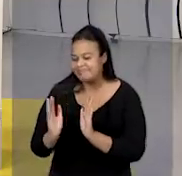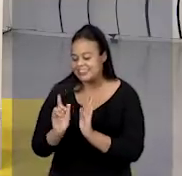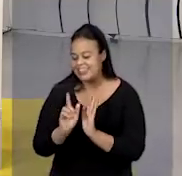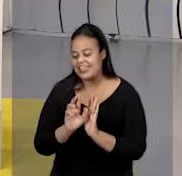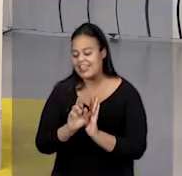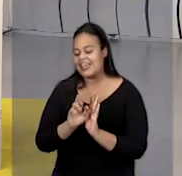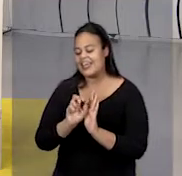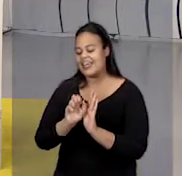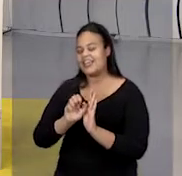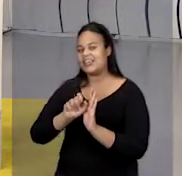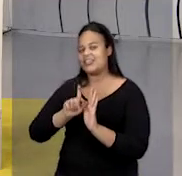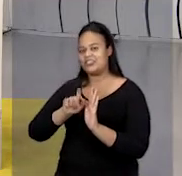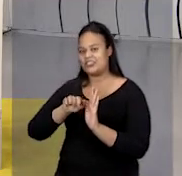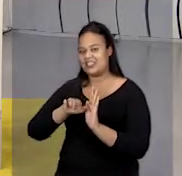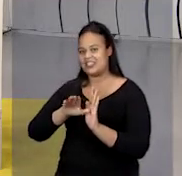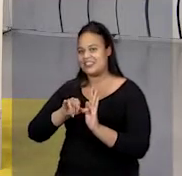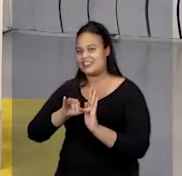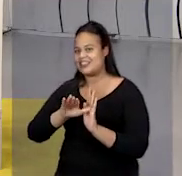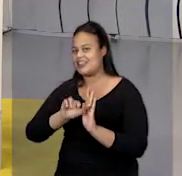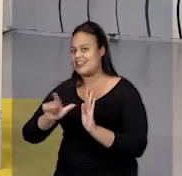regencial.